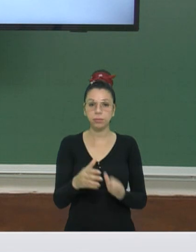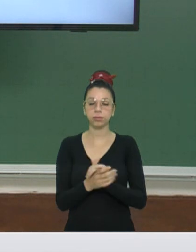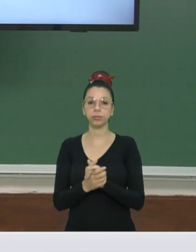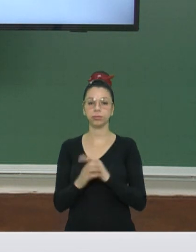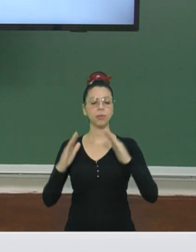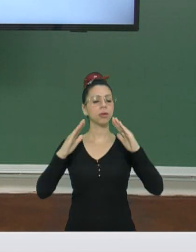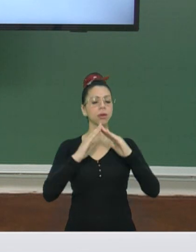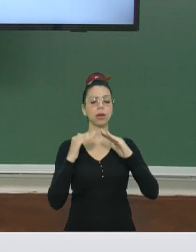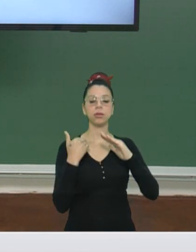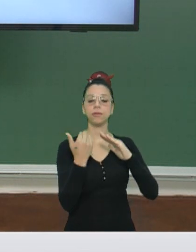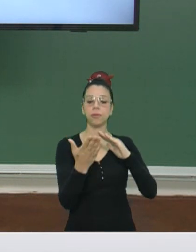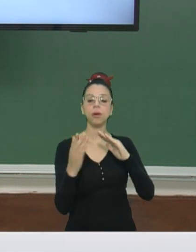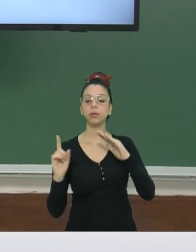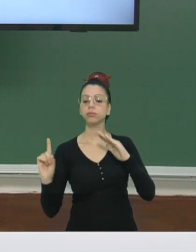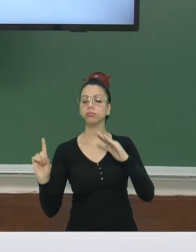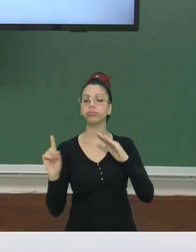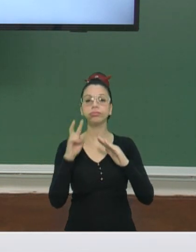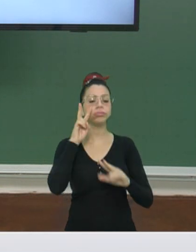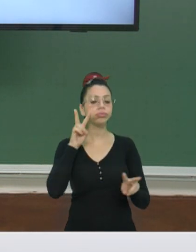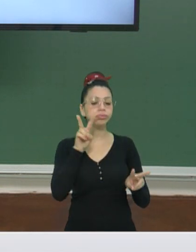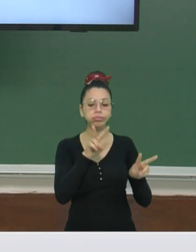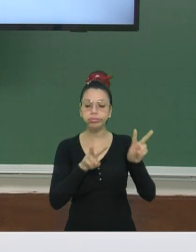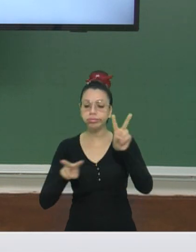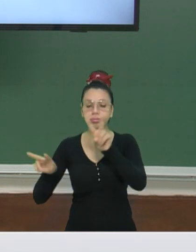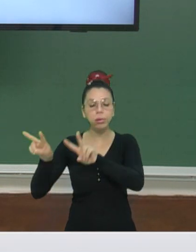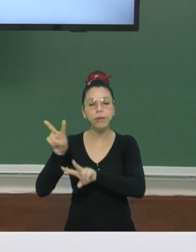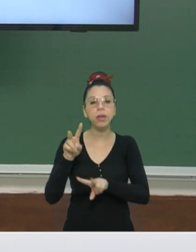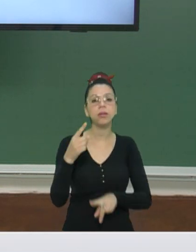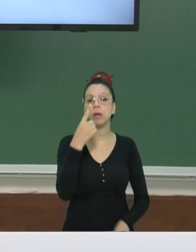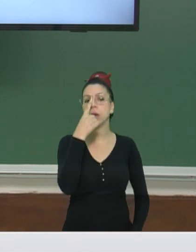volta da sua casa para ver se não tem lixo acumulado,